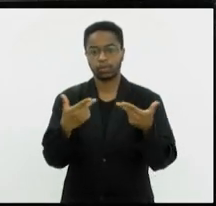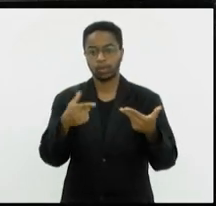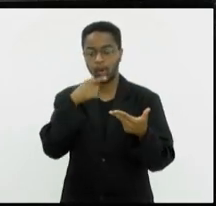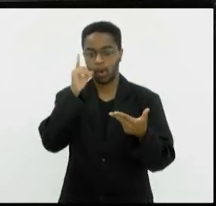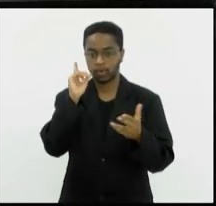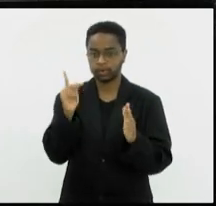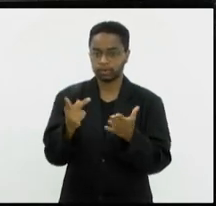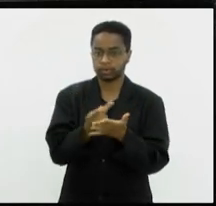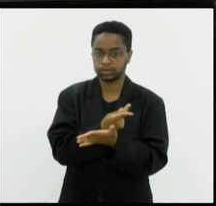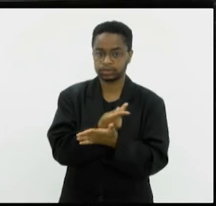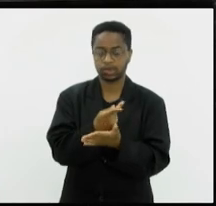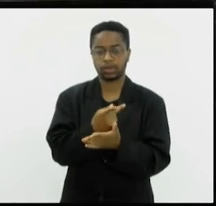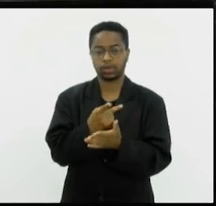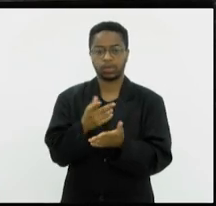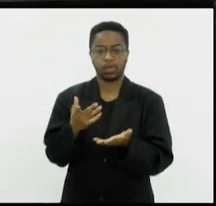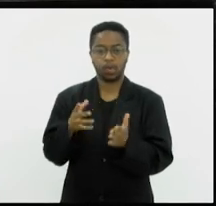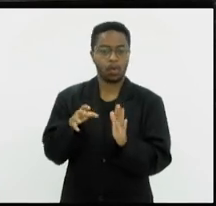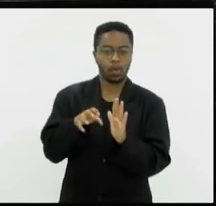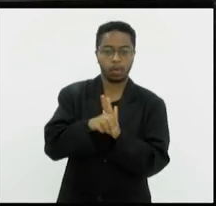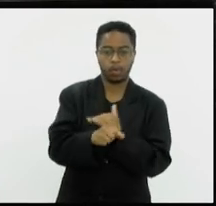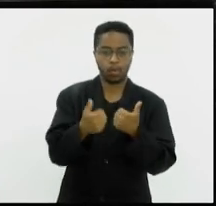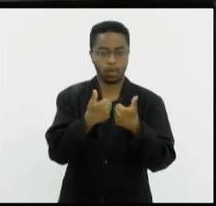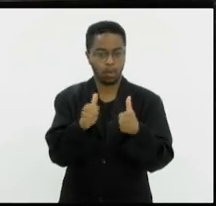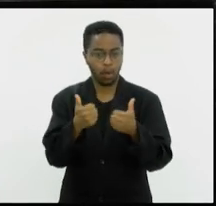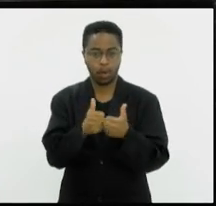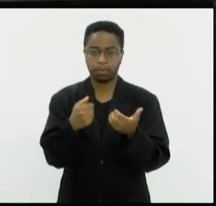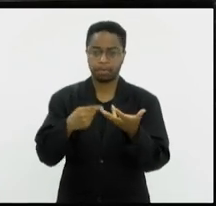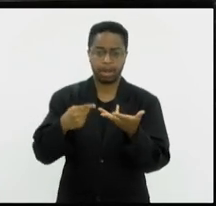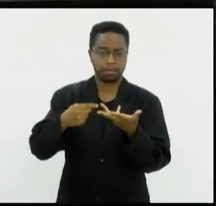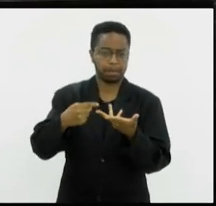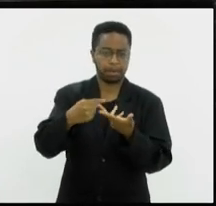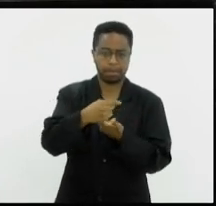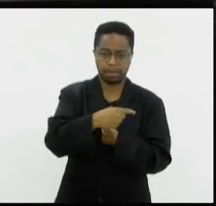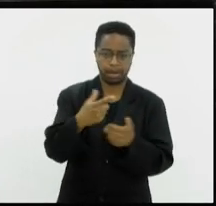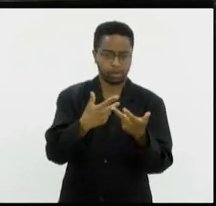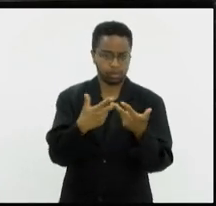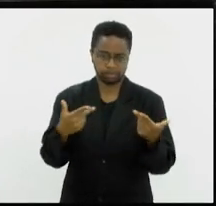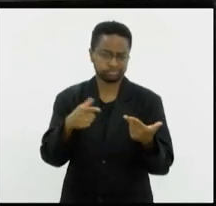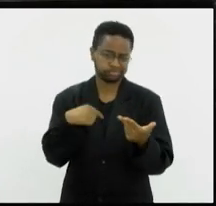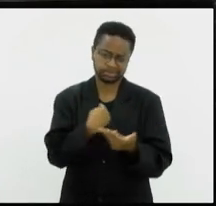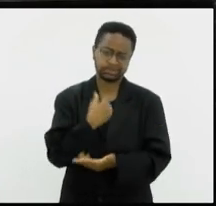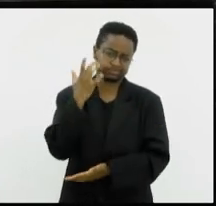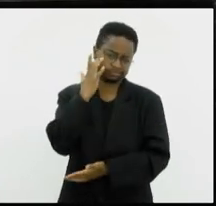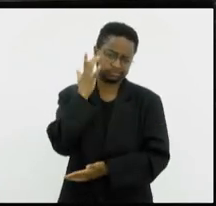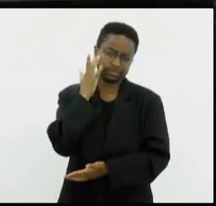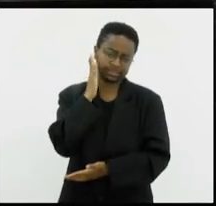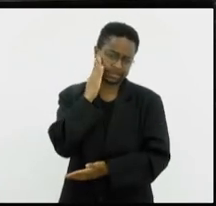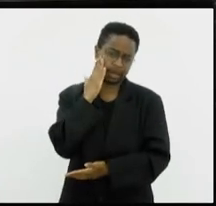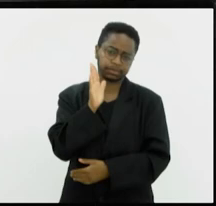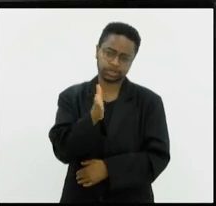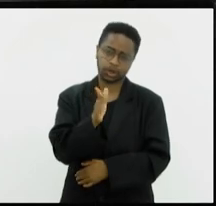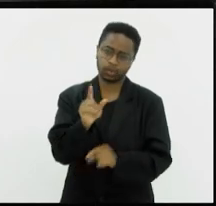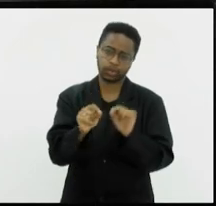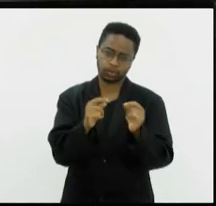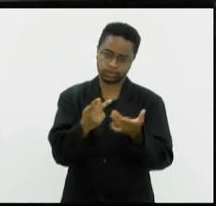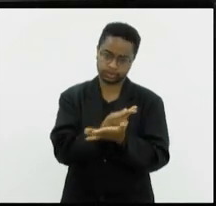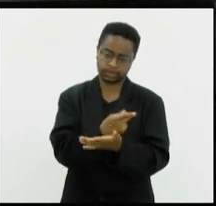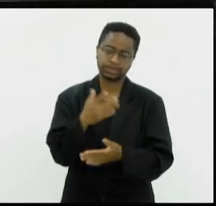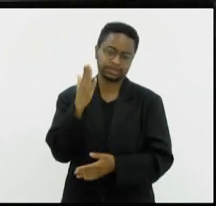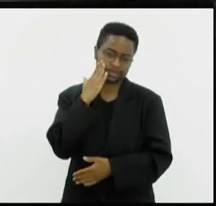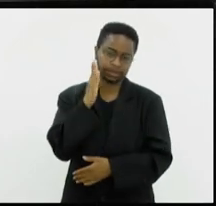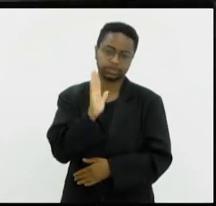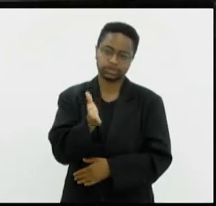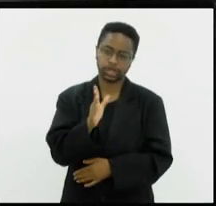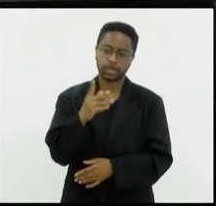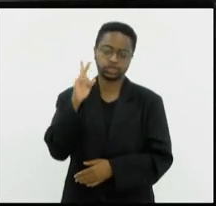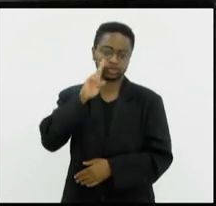do sequestro do Ônibus do rapaz que era isso que era aquilo não sei o quê Nós já já já já decoramos tudo já sabemos da